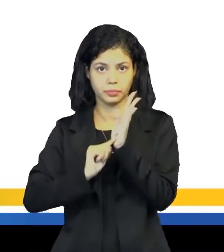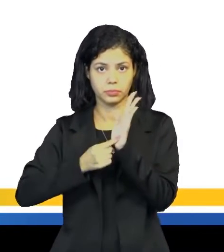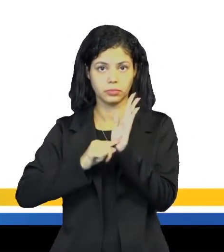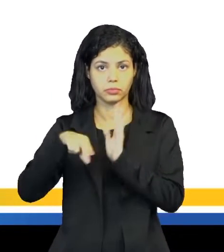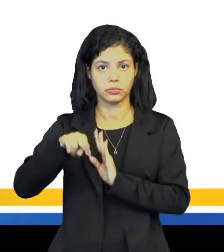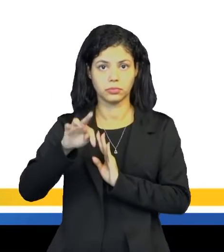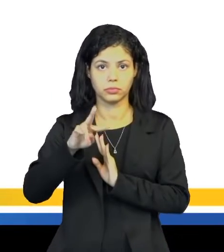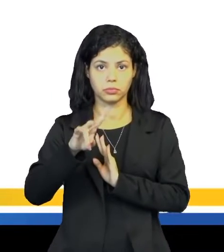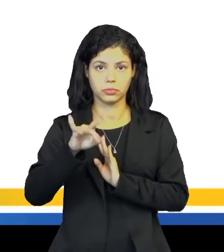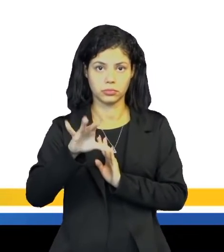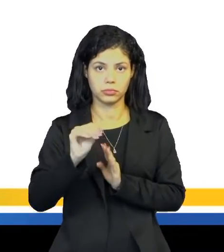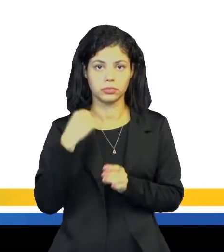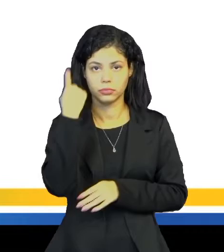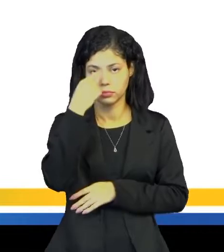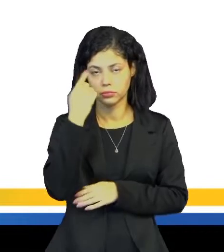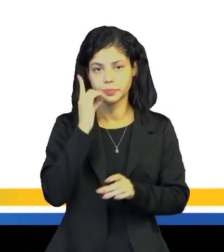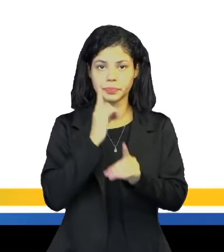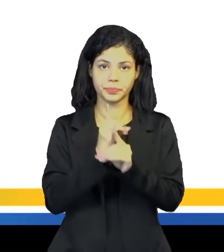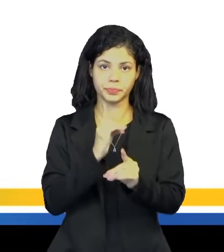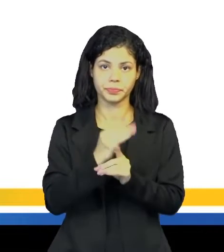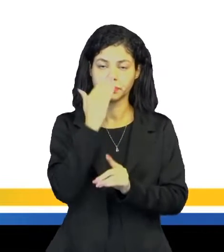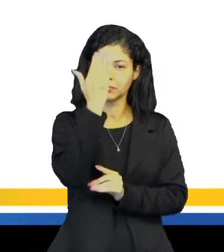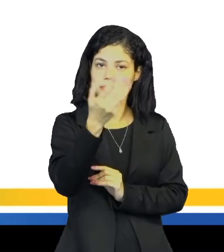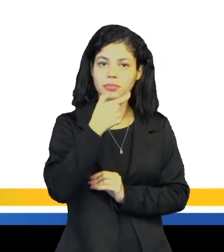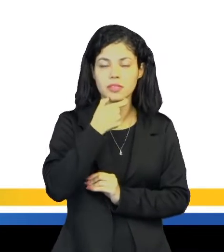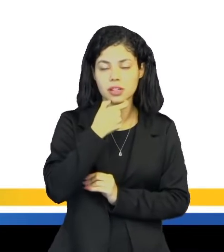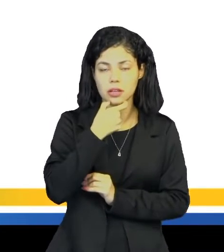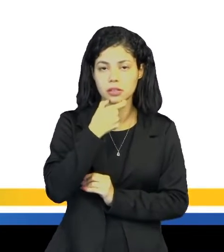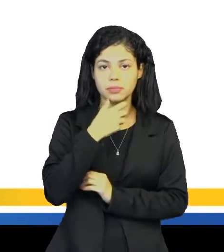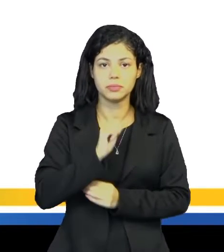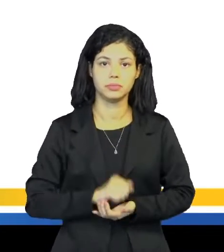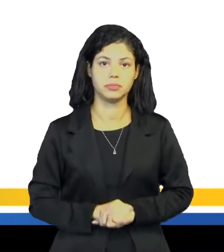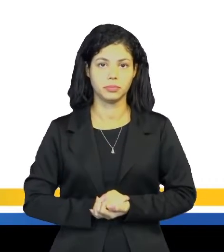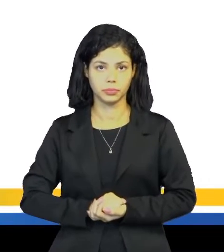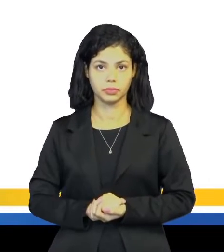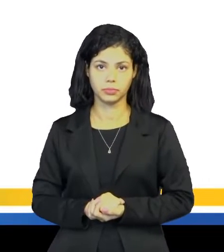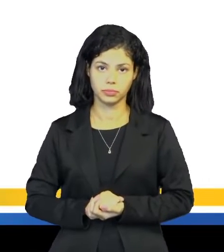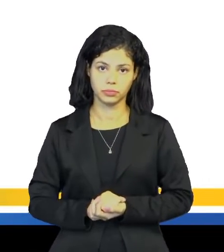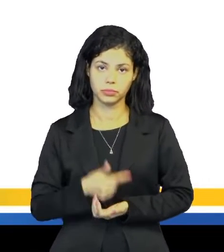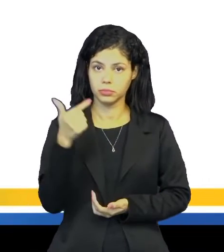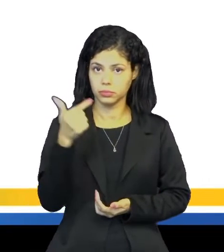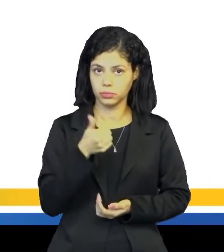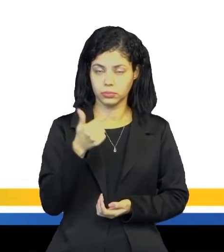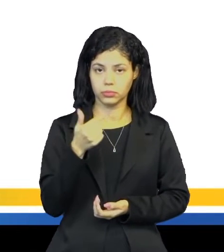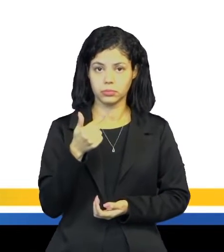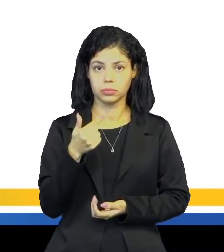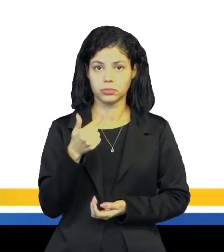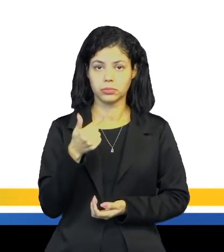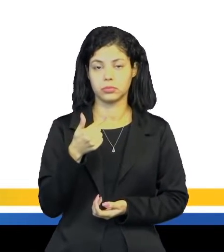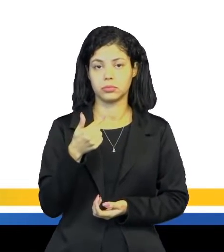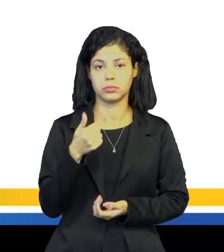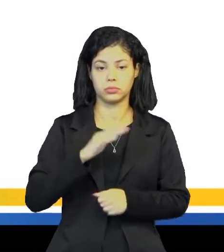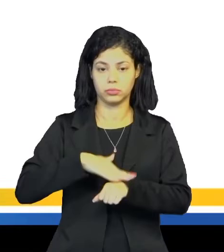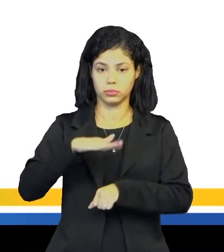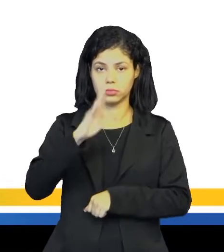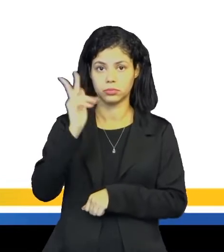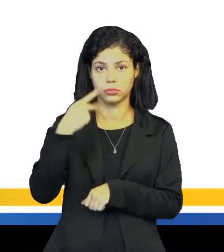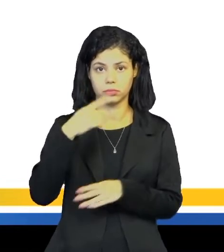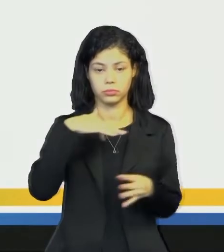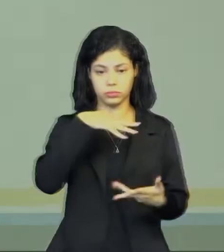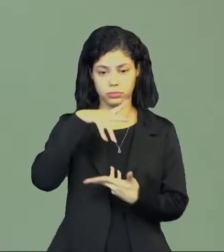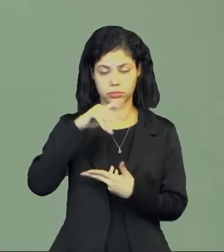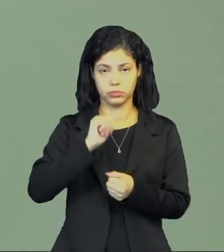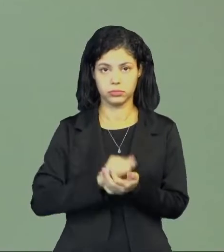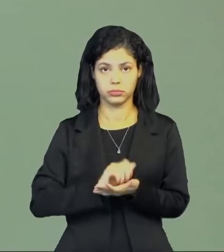vista nativo, o espanhol ele se encontra na frente do inglês, tá? Então, ele é o segundo idioma mais falado do mundo, né? Quando